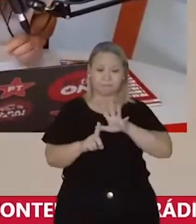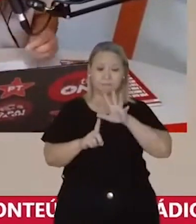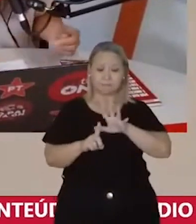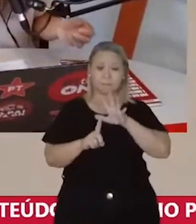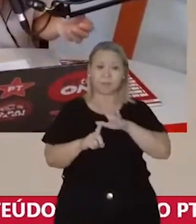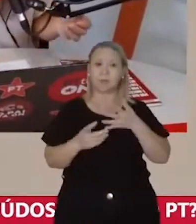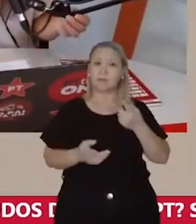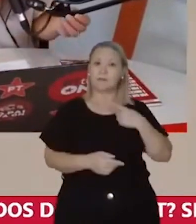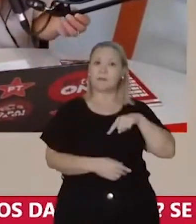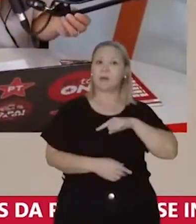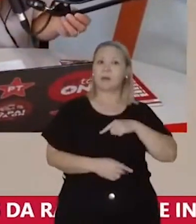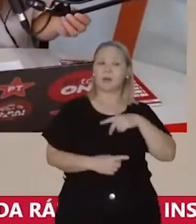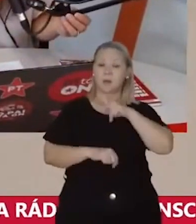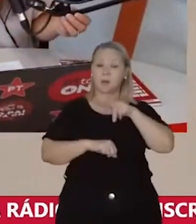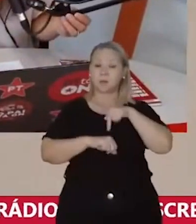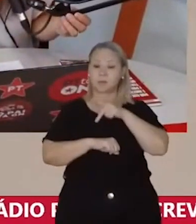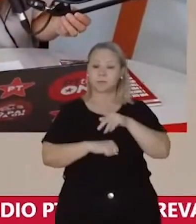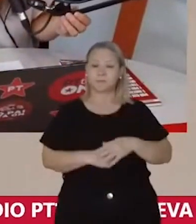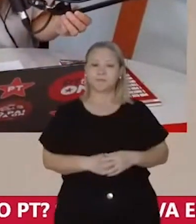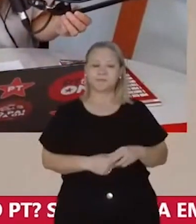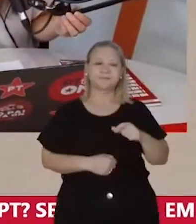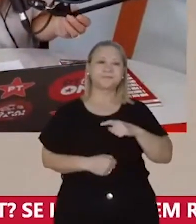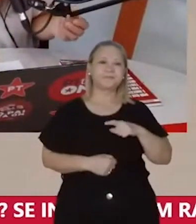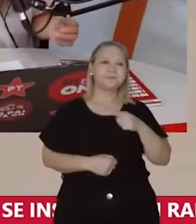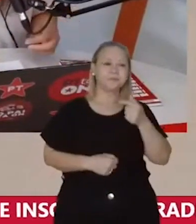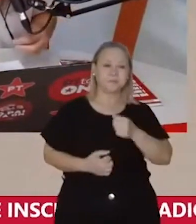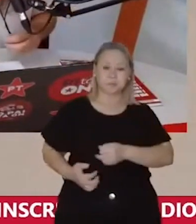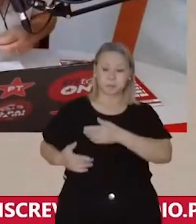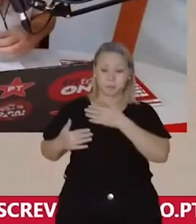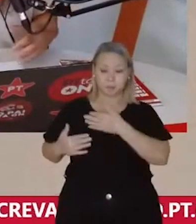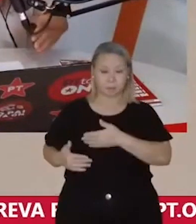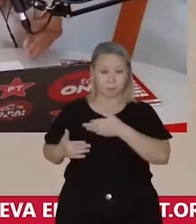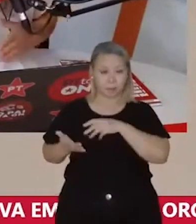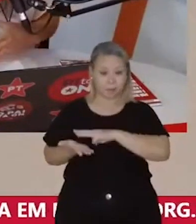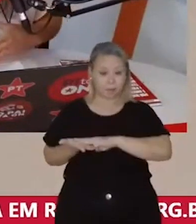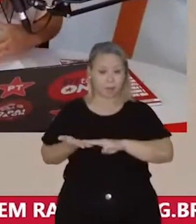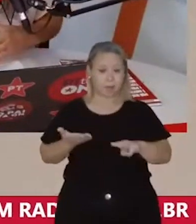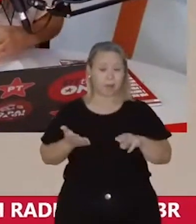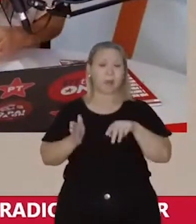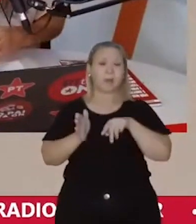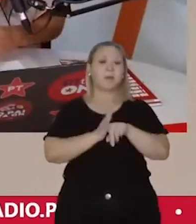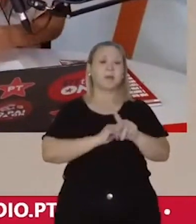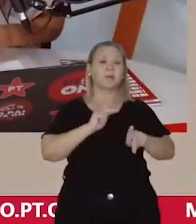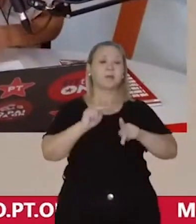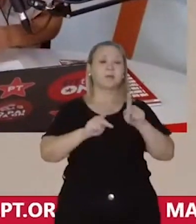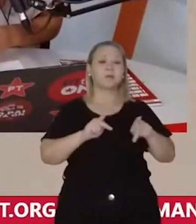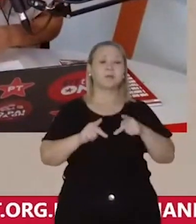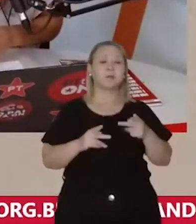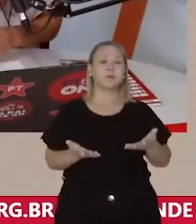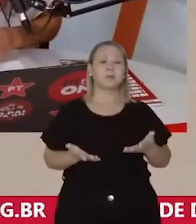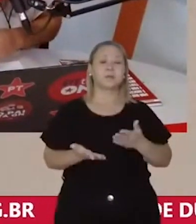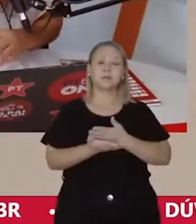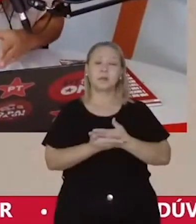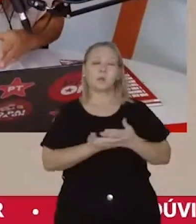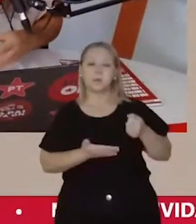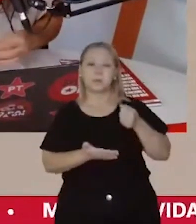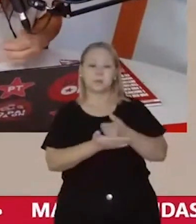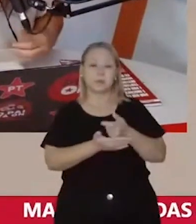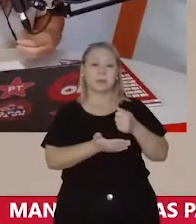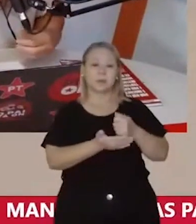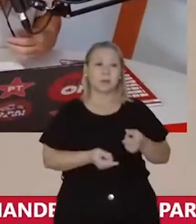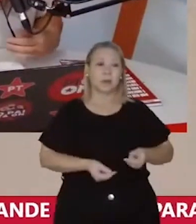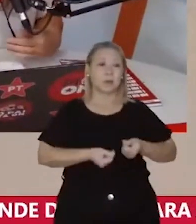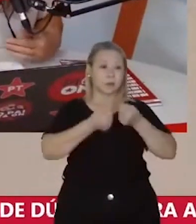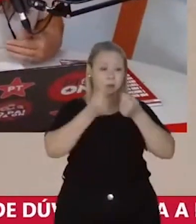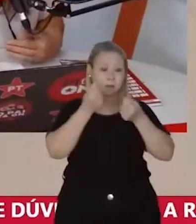Aqui tem também uma outra mensagem, doutor Ricardo, que pergunta se a população já começa a pagar pelo preço desse desmatamento